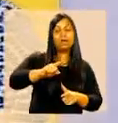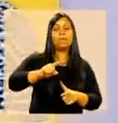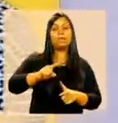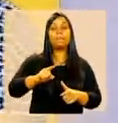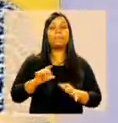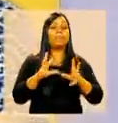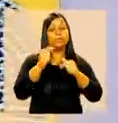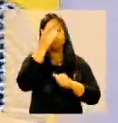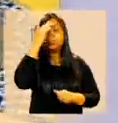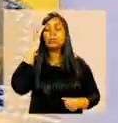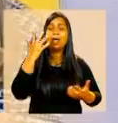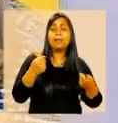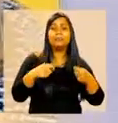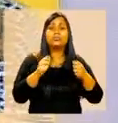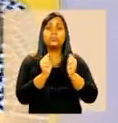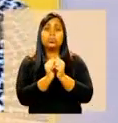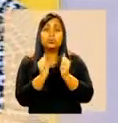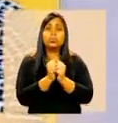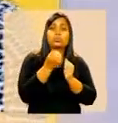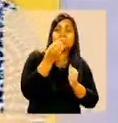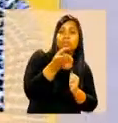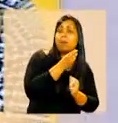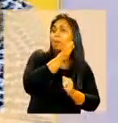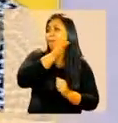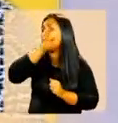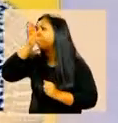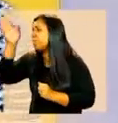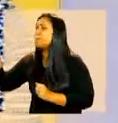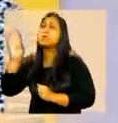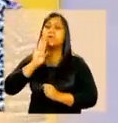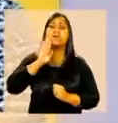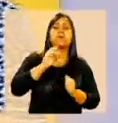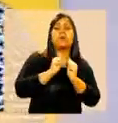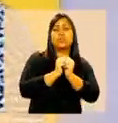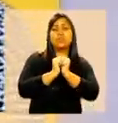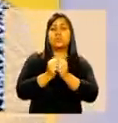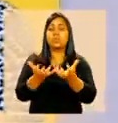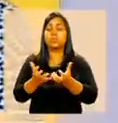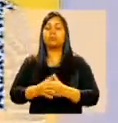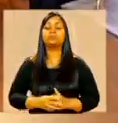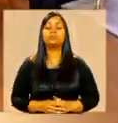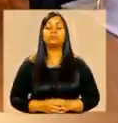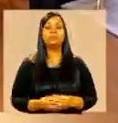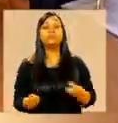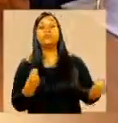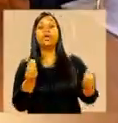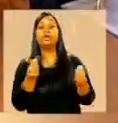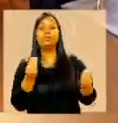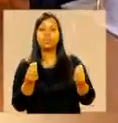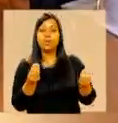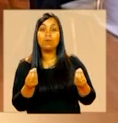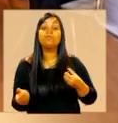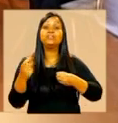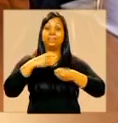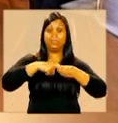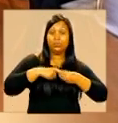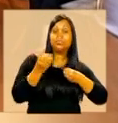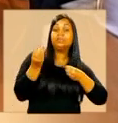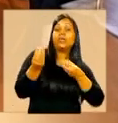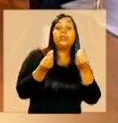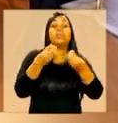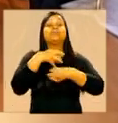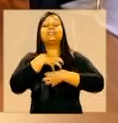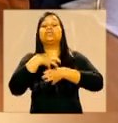muitas pessoas às vezes falam, preciso viajar com você vai para tanto lugar, faz tanta coisa legal. E aí... Letícia, como é que você volta dessas viagens?